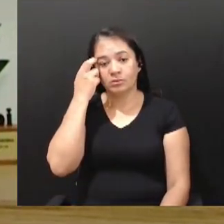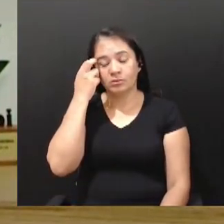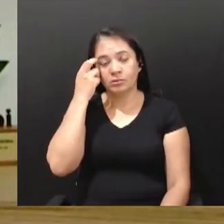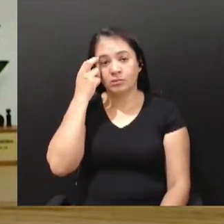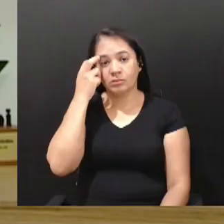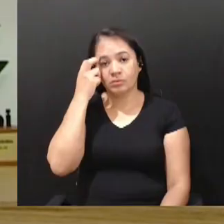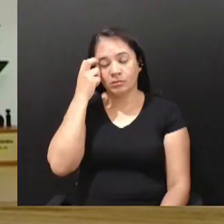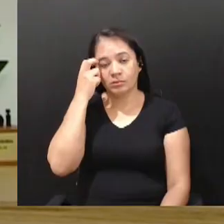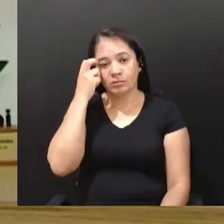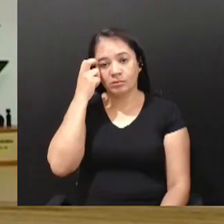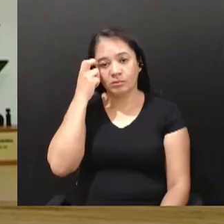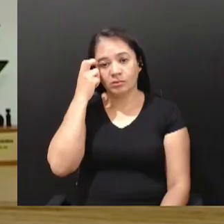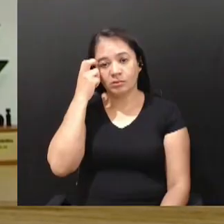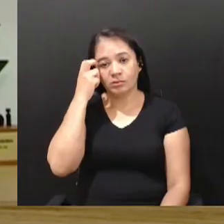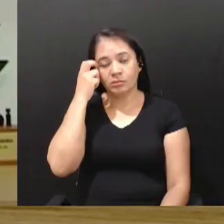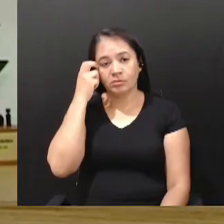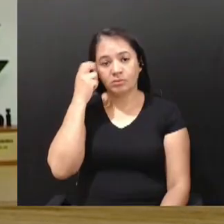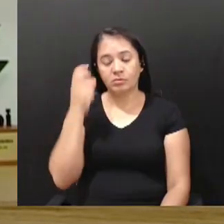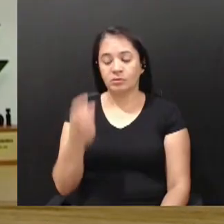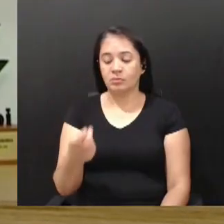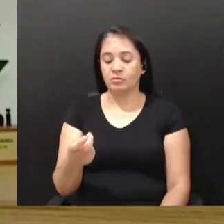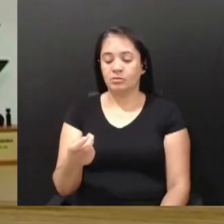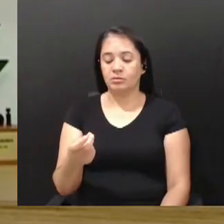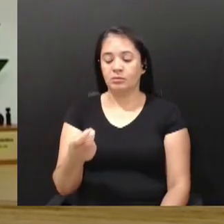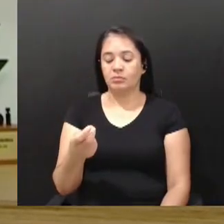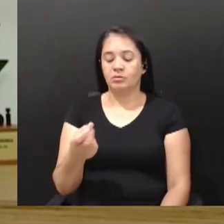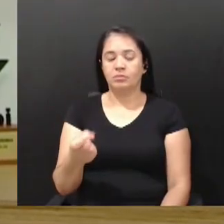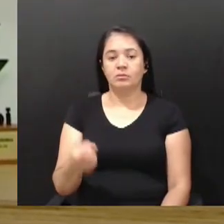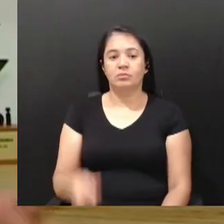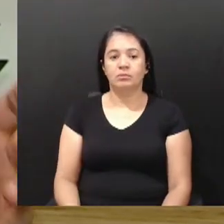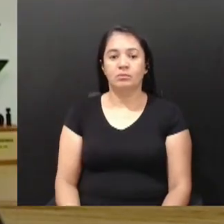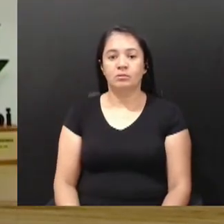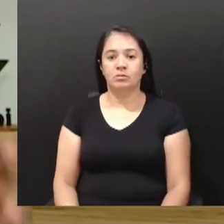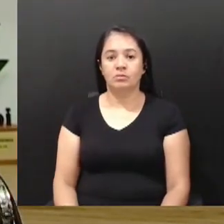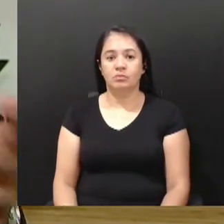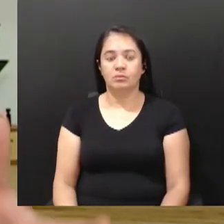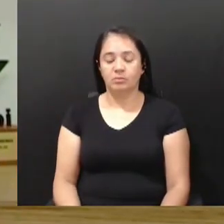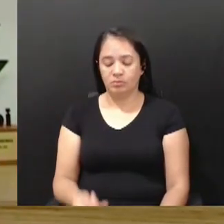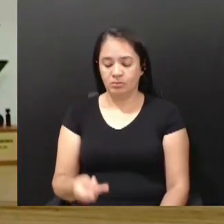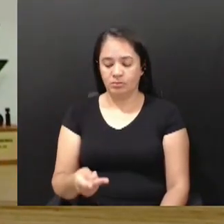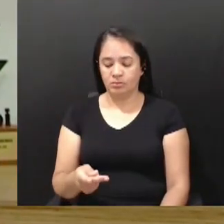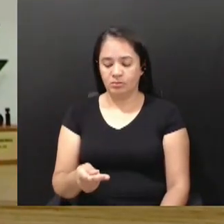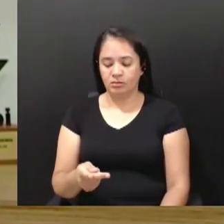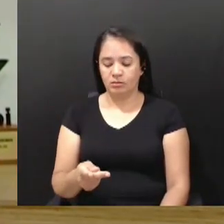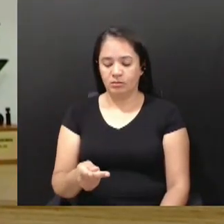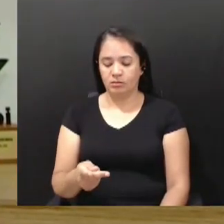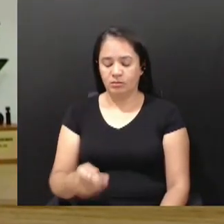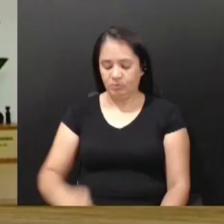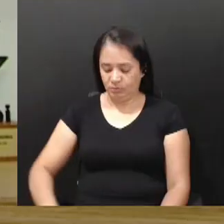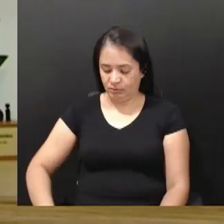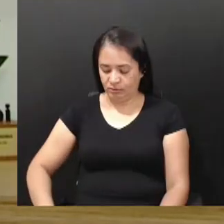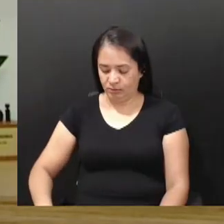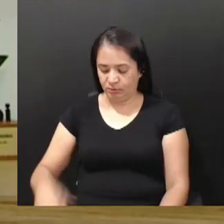outro. É muito importante a gente estar buscando